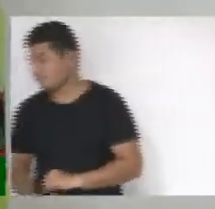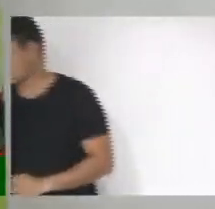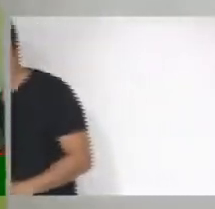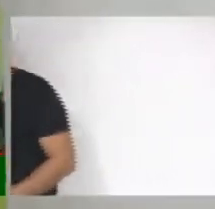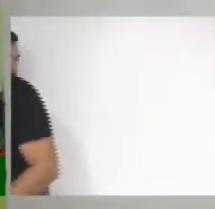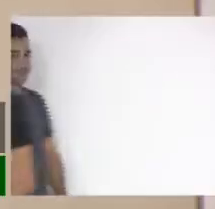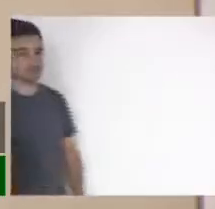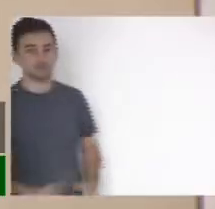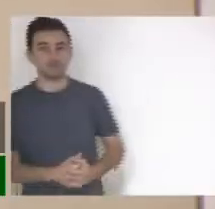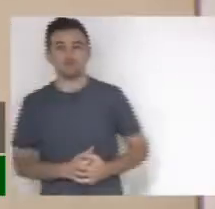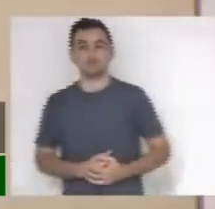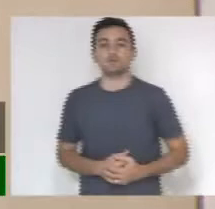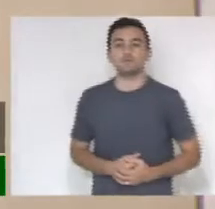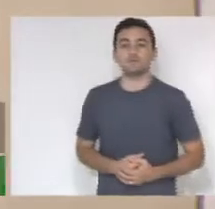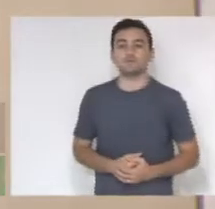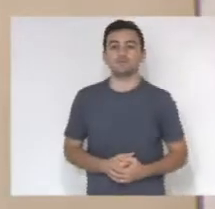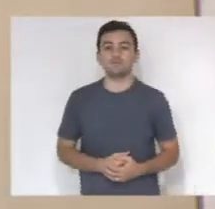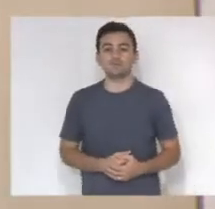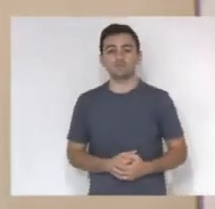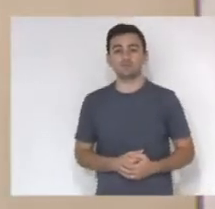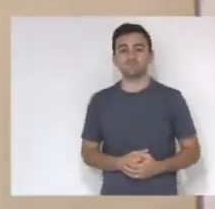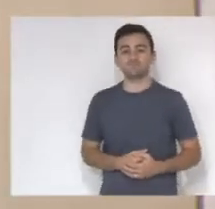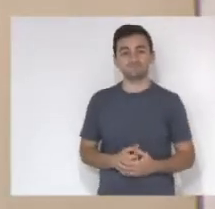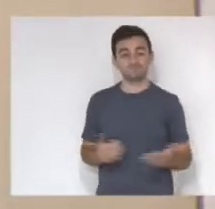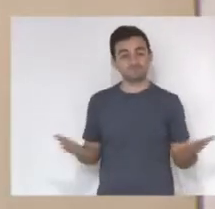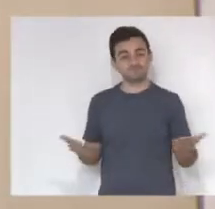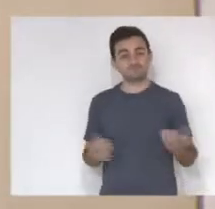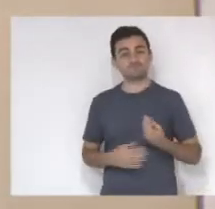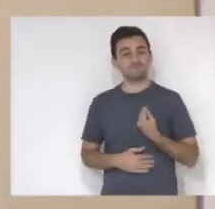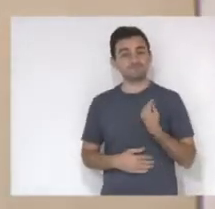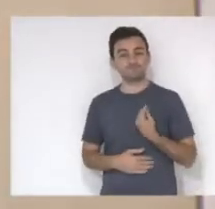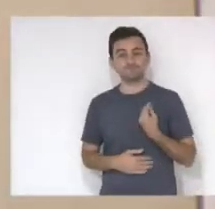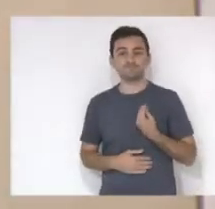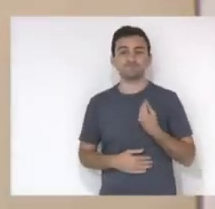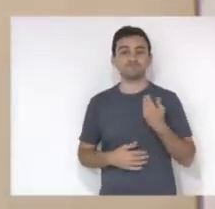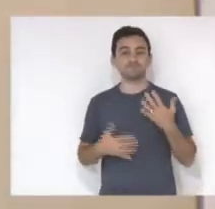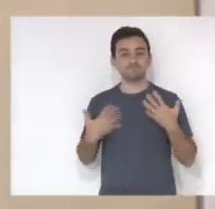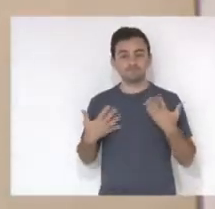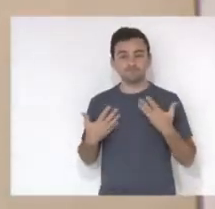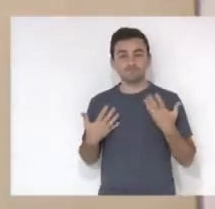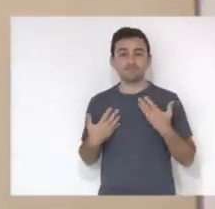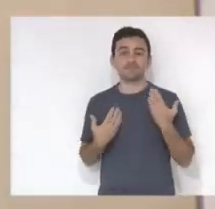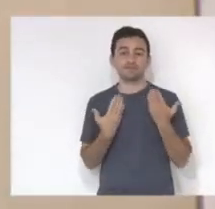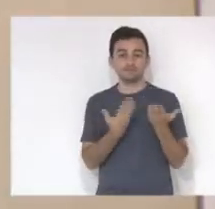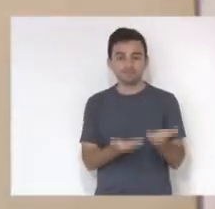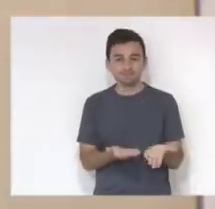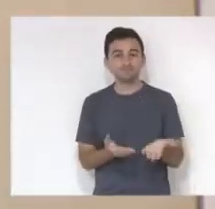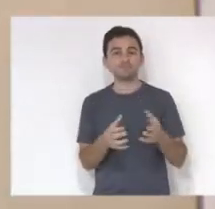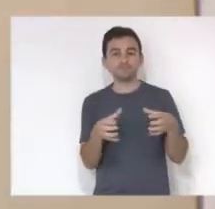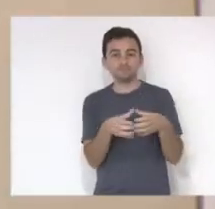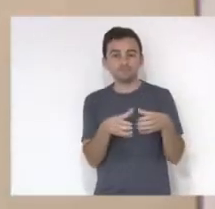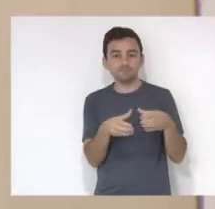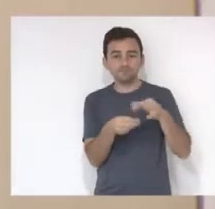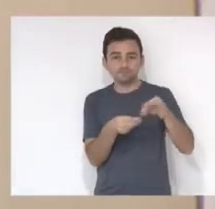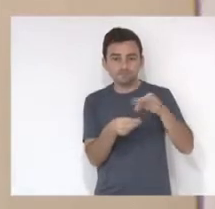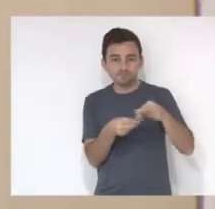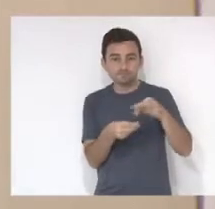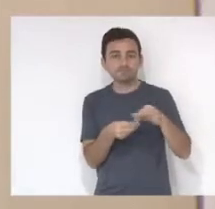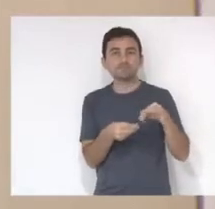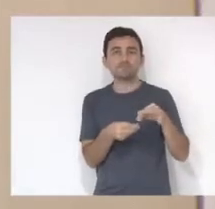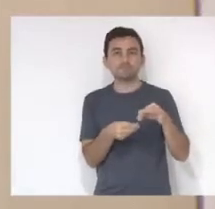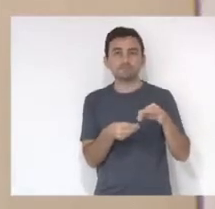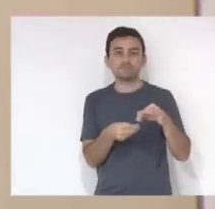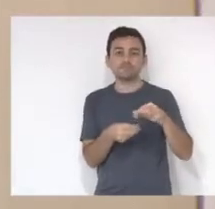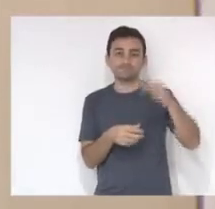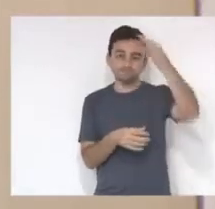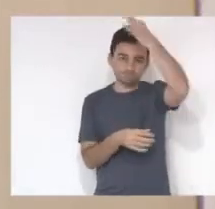Esta presidência registra com alegria a presença da Irmandade do Divino Espírito Santo, acompanhado de Lindsay